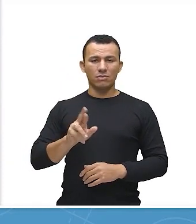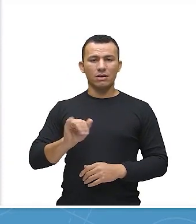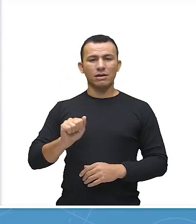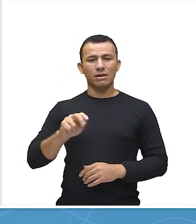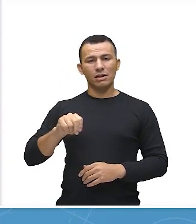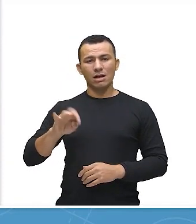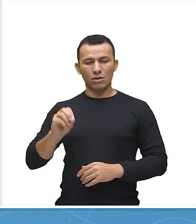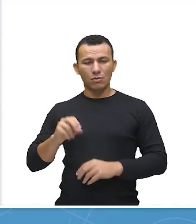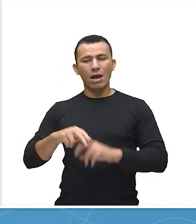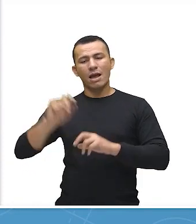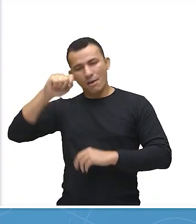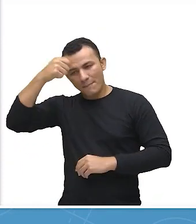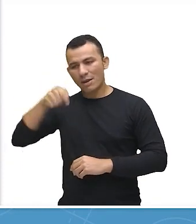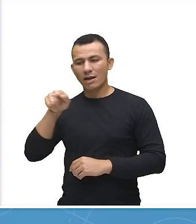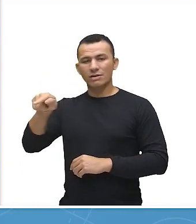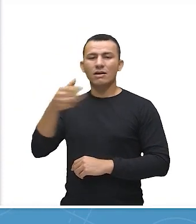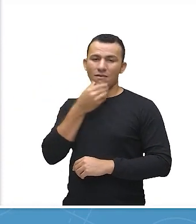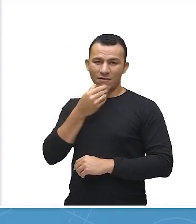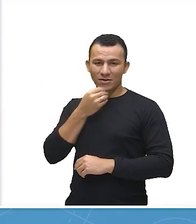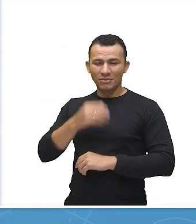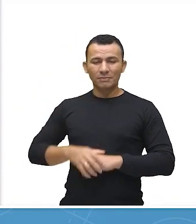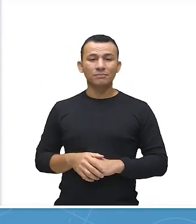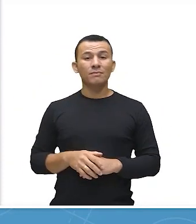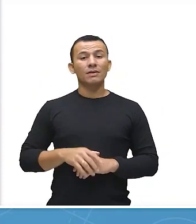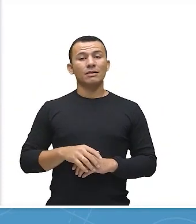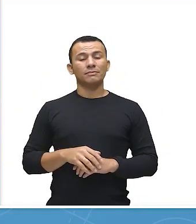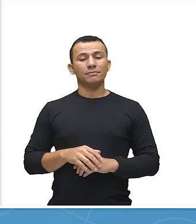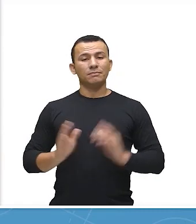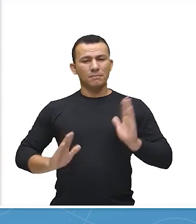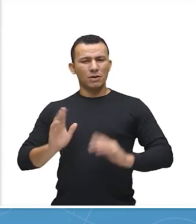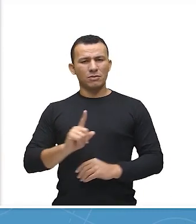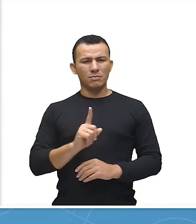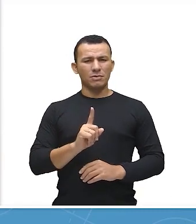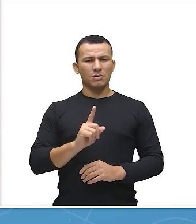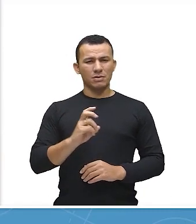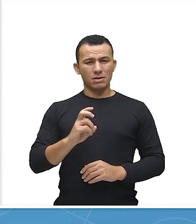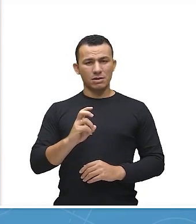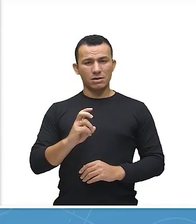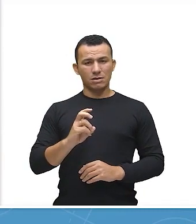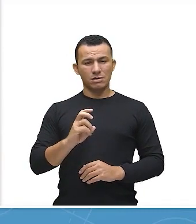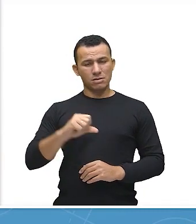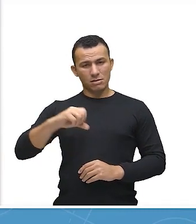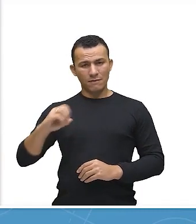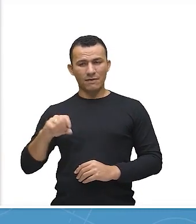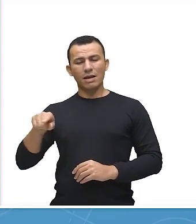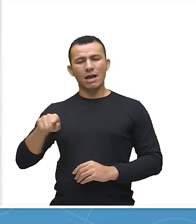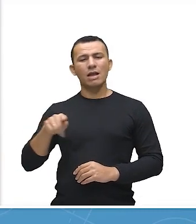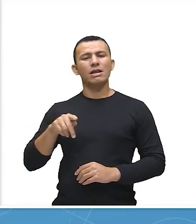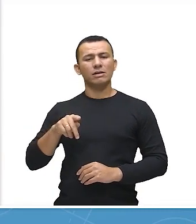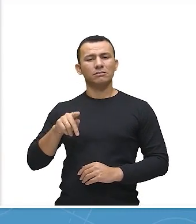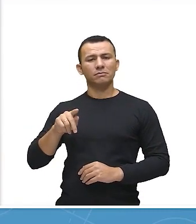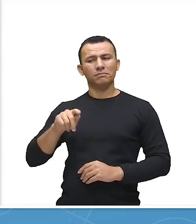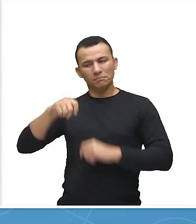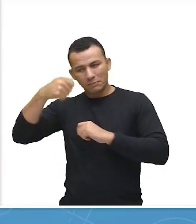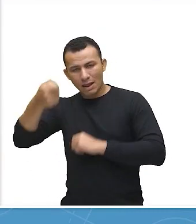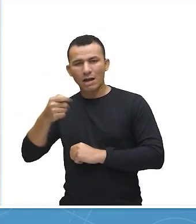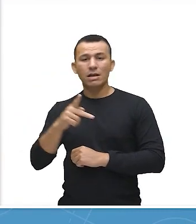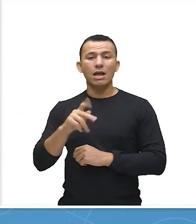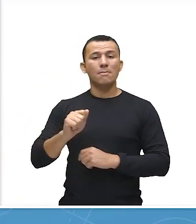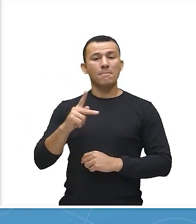São Gregório Magno, que ele era um monge e, interessante, ele foi eleito papa em 590.